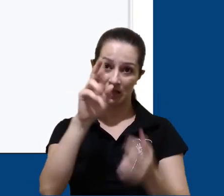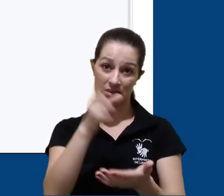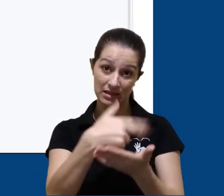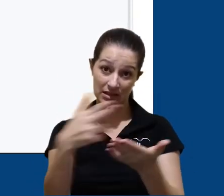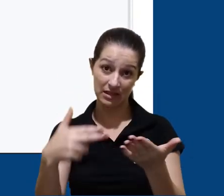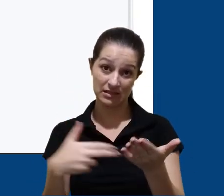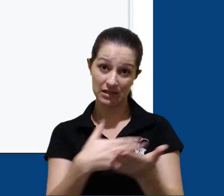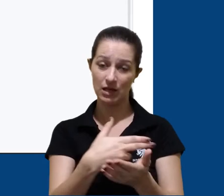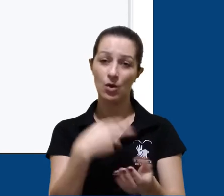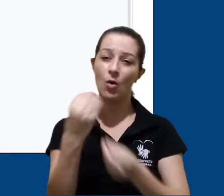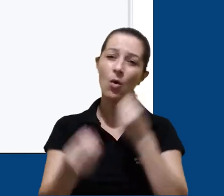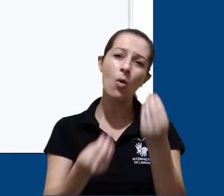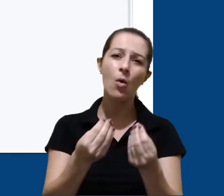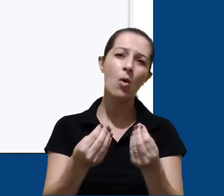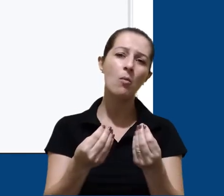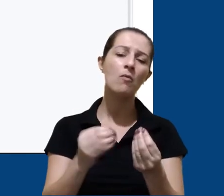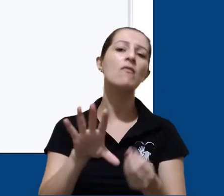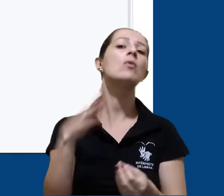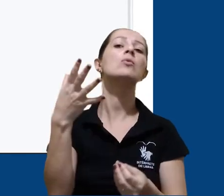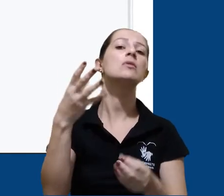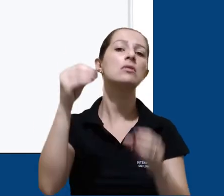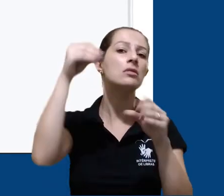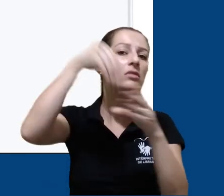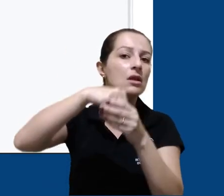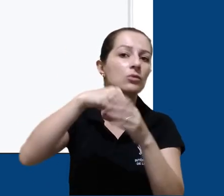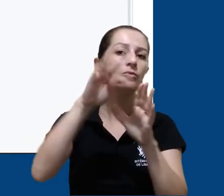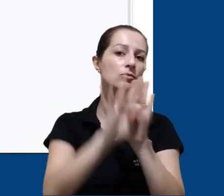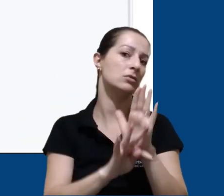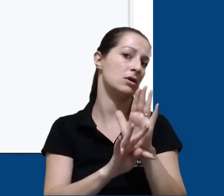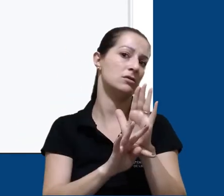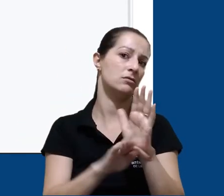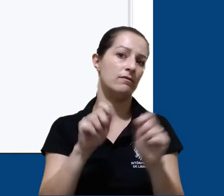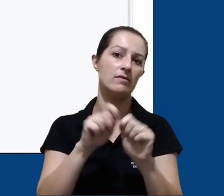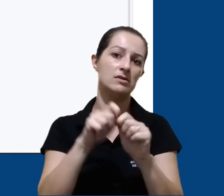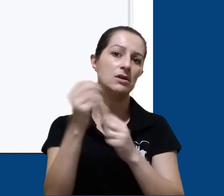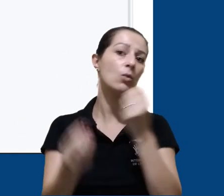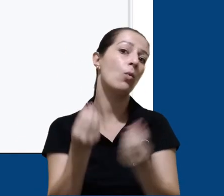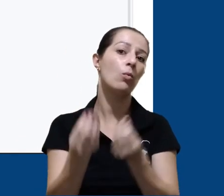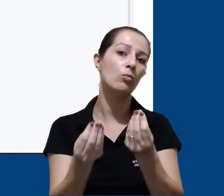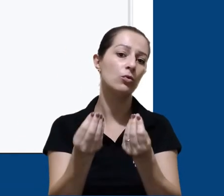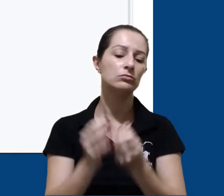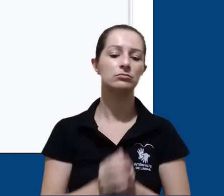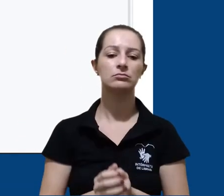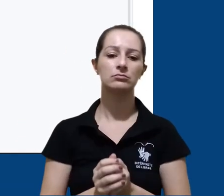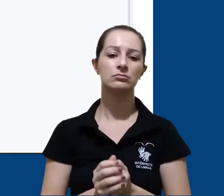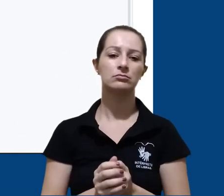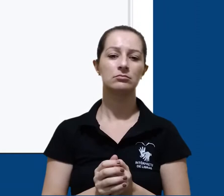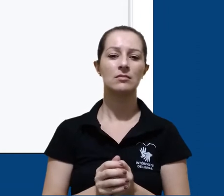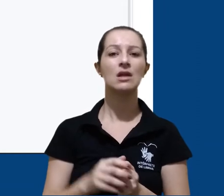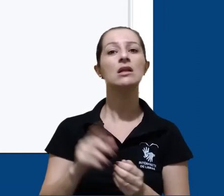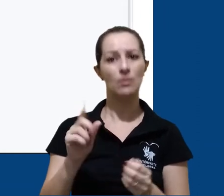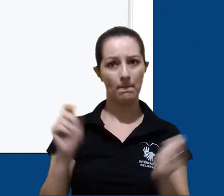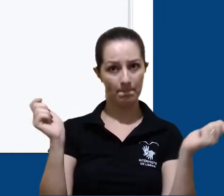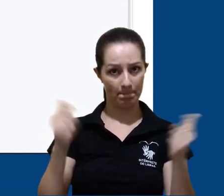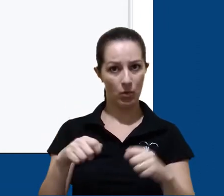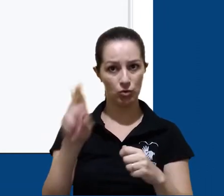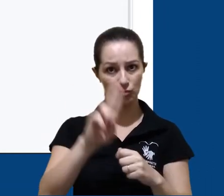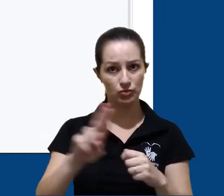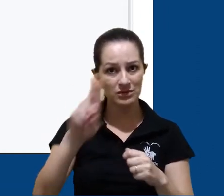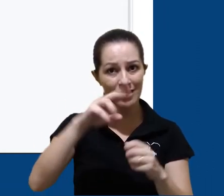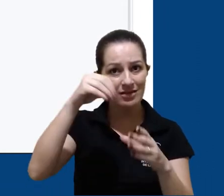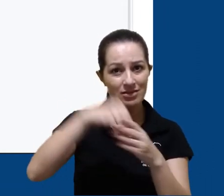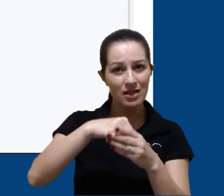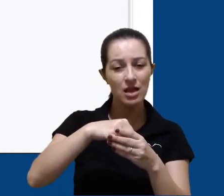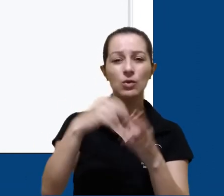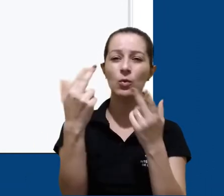temos a opção de definir como ele se comportará com relação ao texto nós podemos defini-lo para fazer